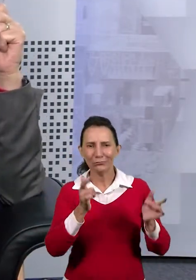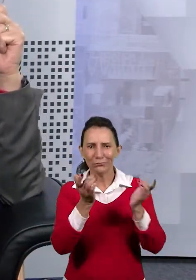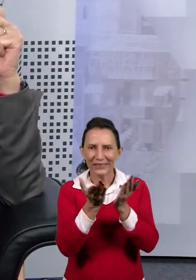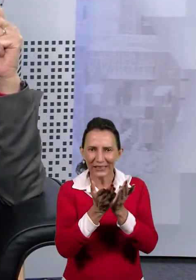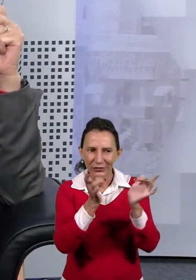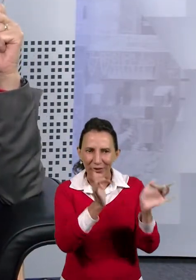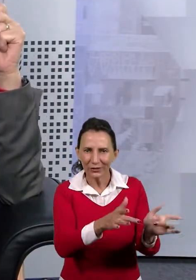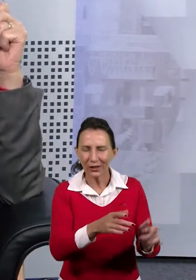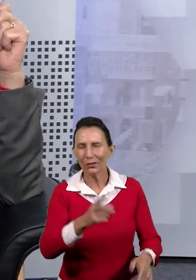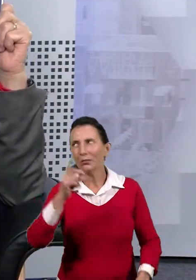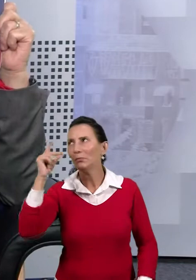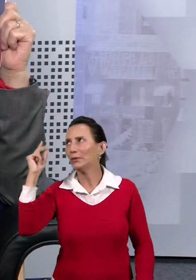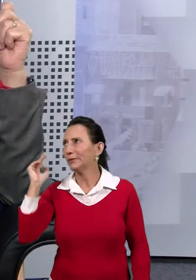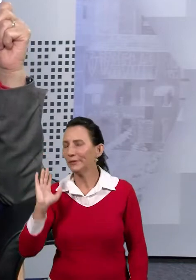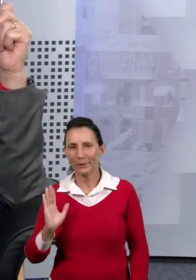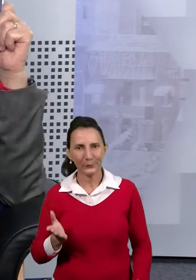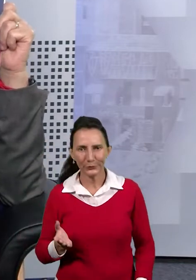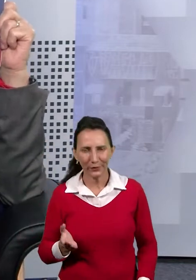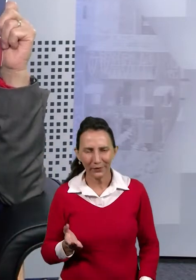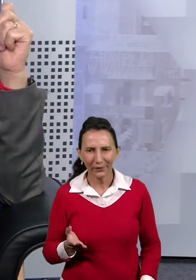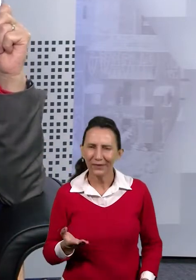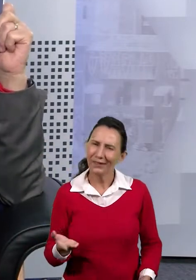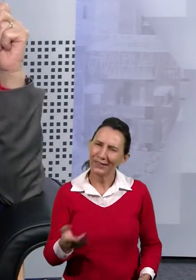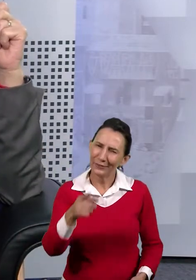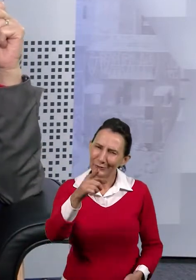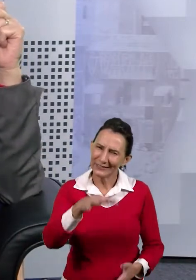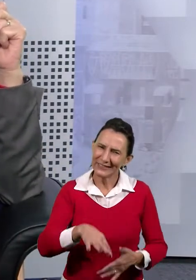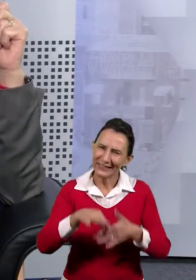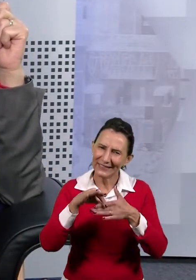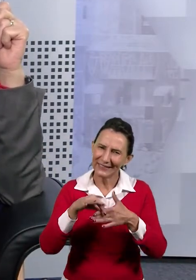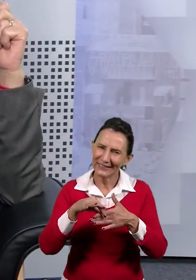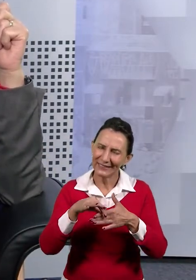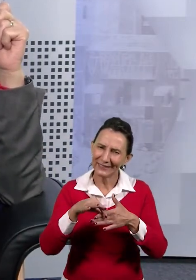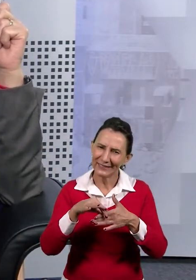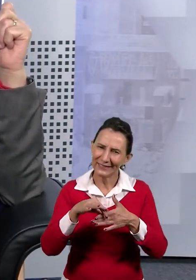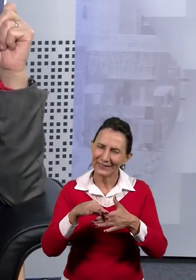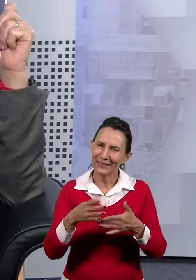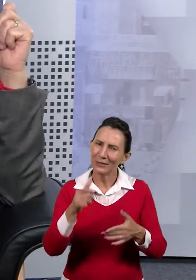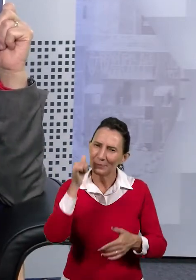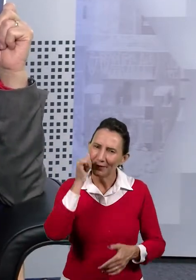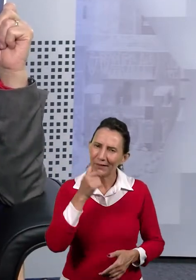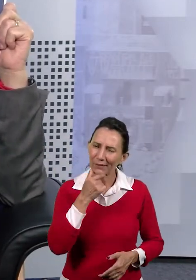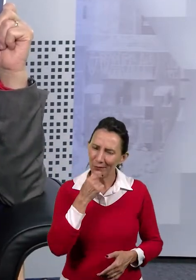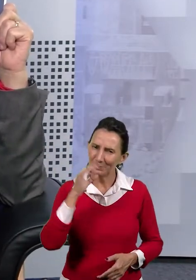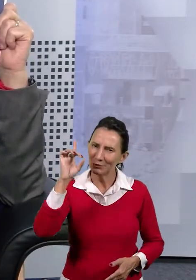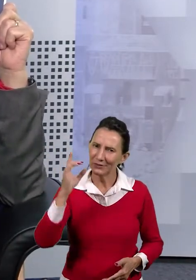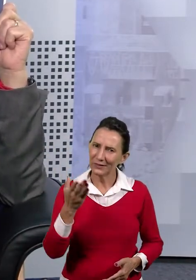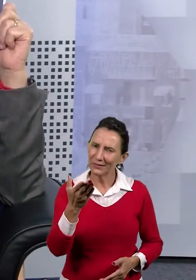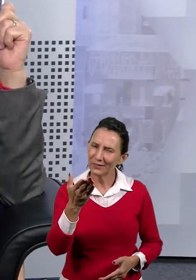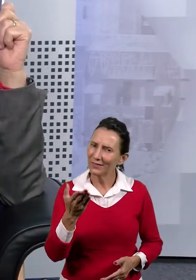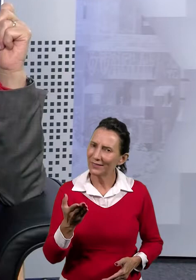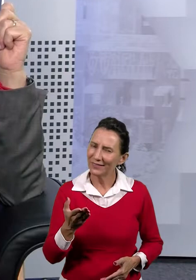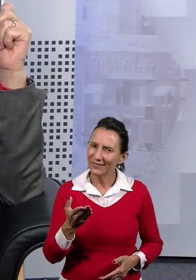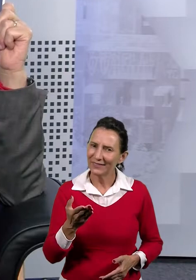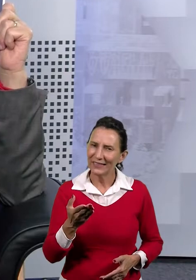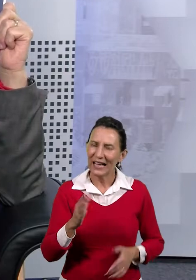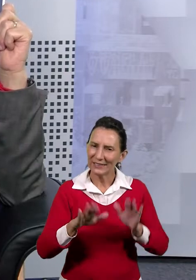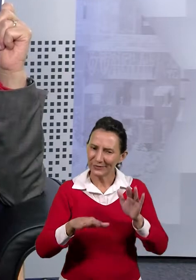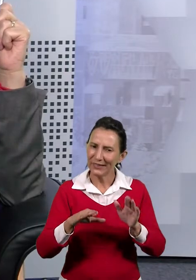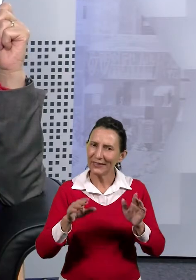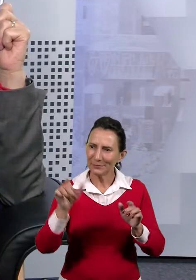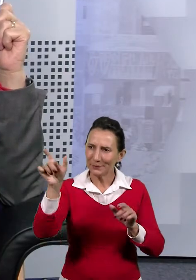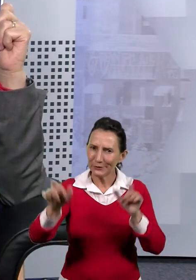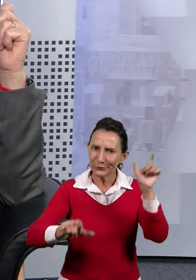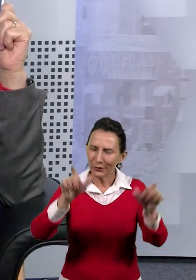grande líder, ô mulher de Deus, bola para frente. As decepções, elas são,